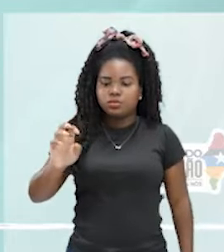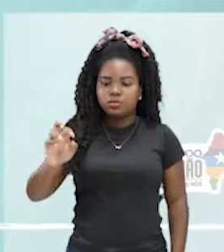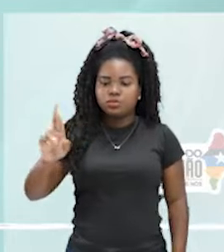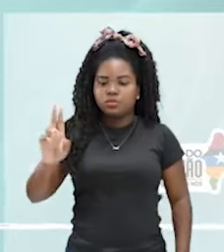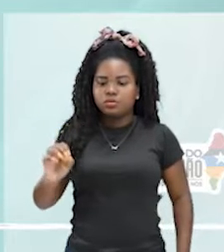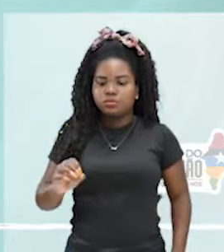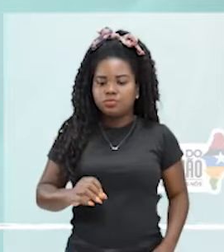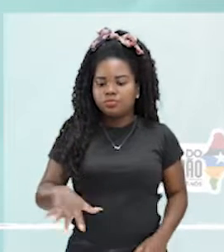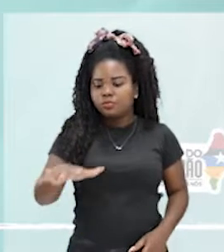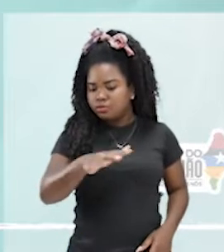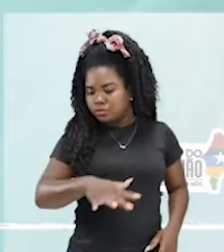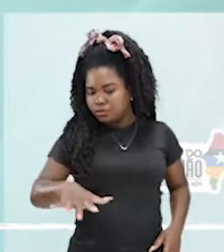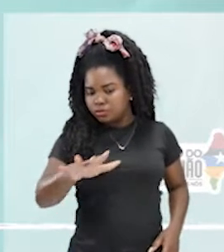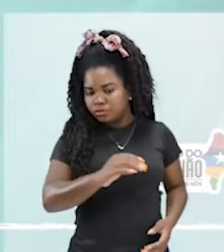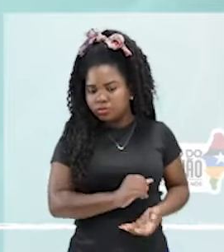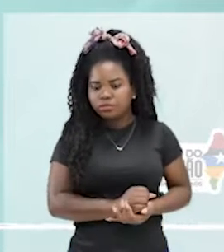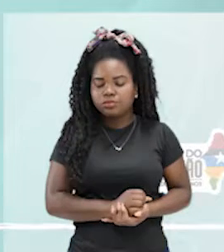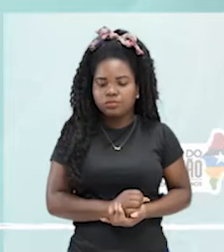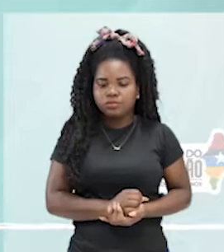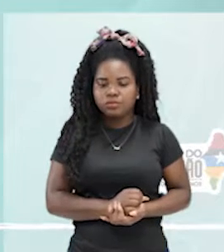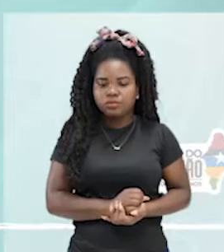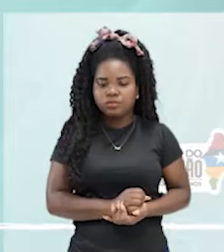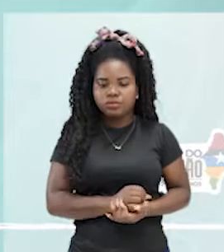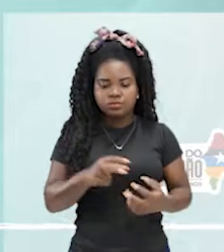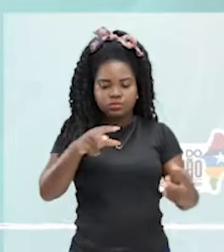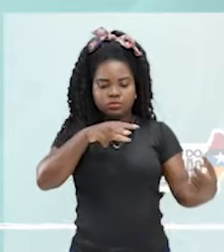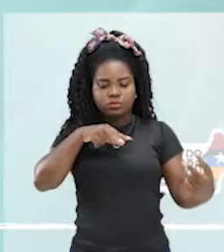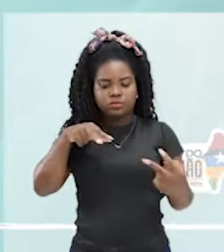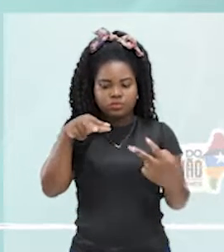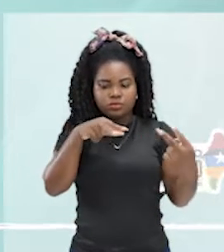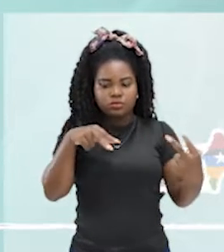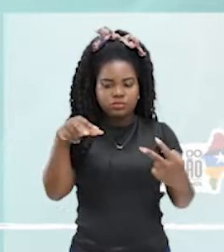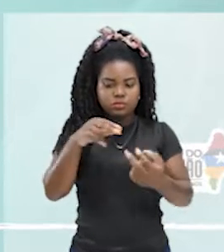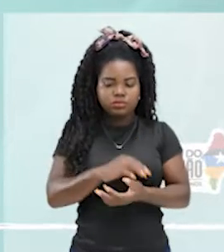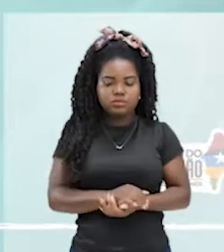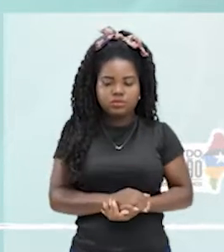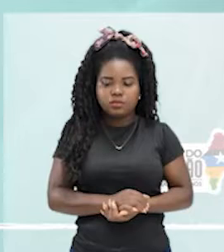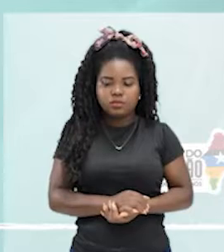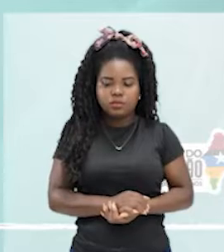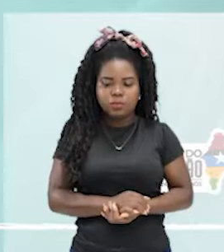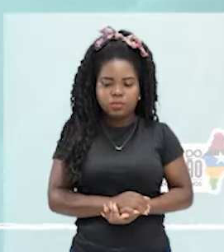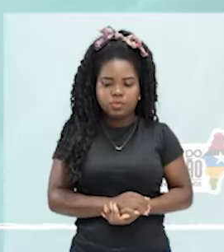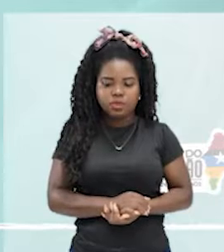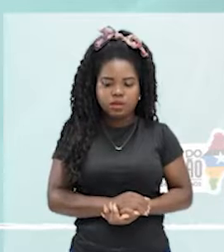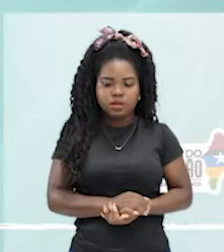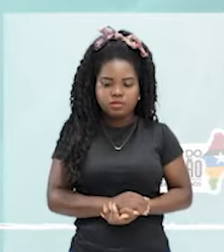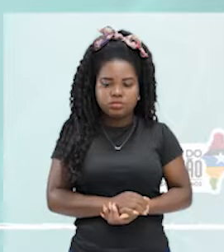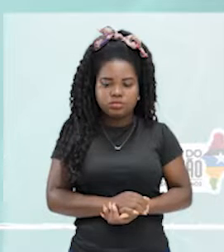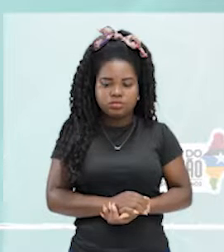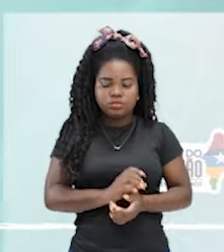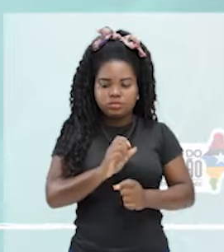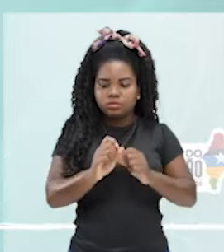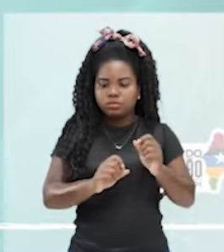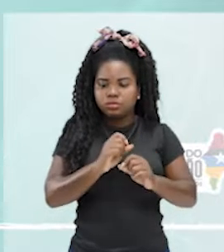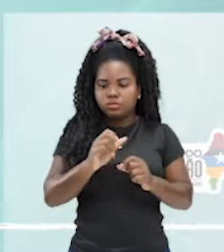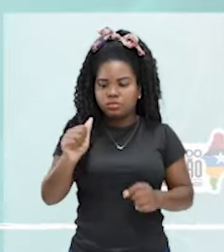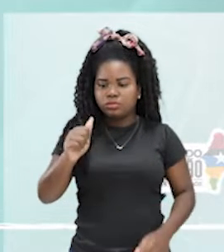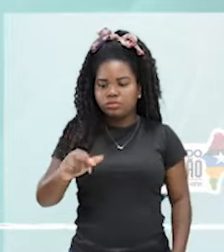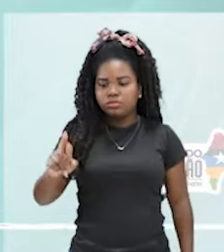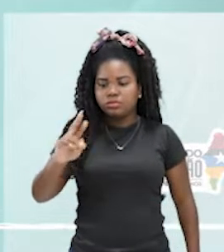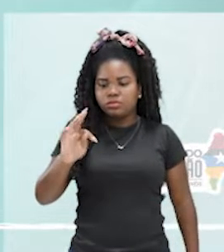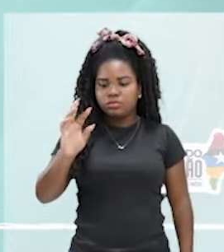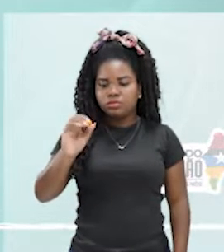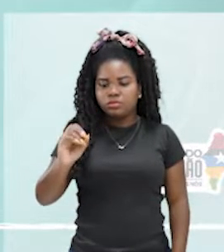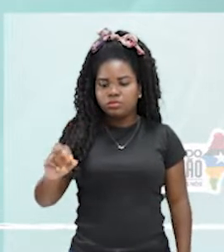ambiente online, né, recentemente, criava essa mesma situação que o Artaud, pelo menos tentou, né, criava a mesma situação que o Artaud fez com